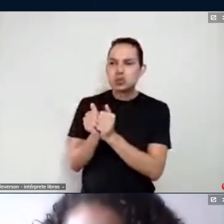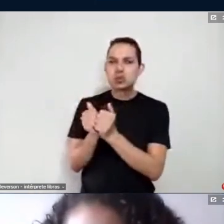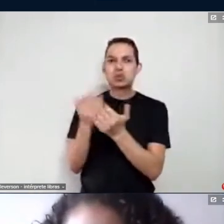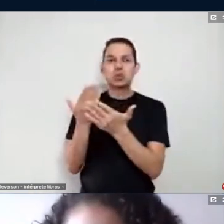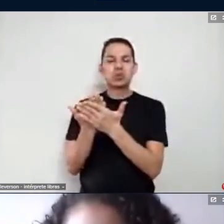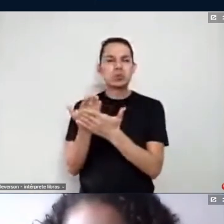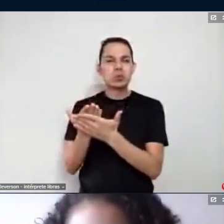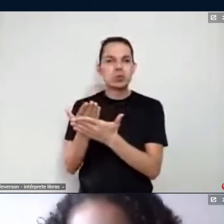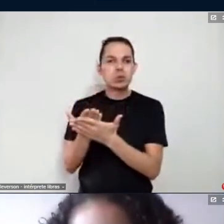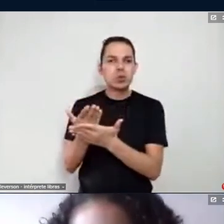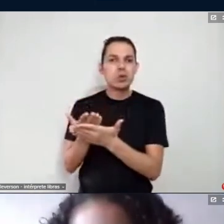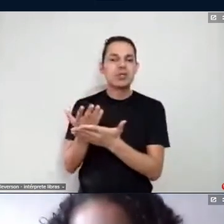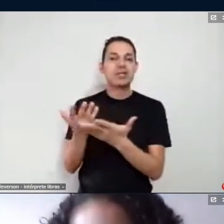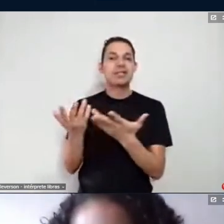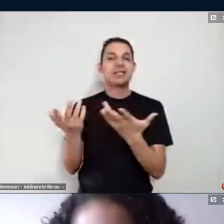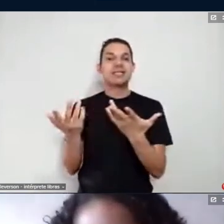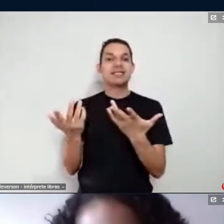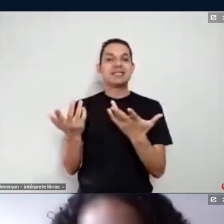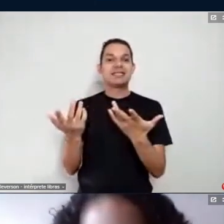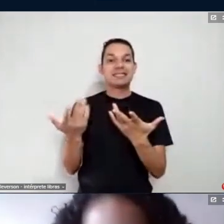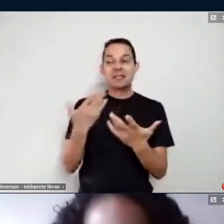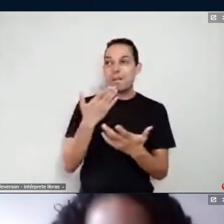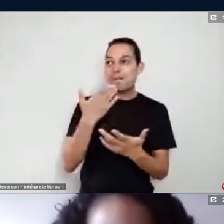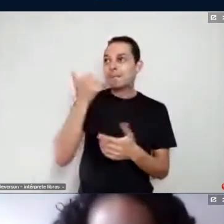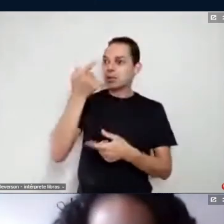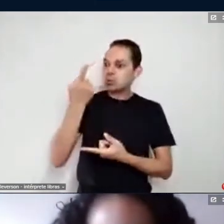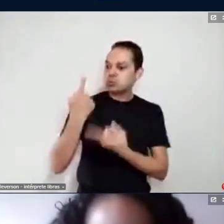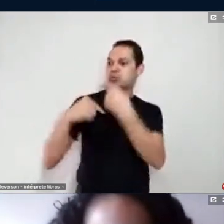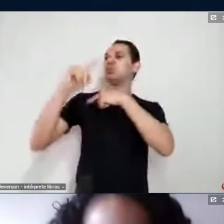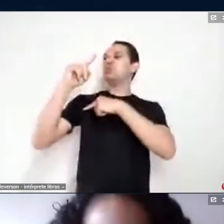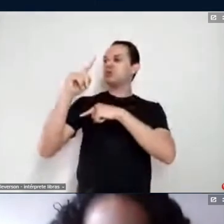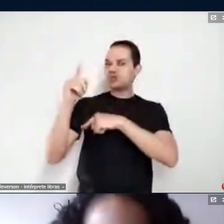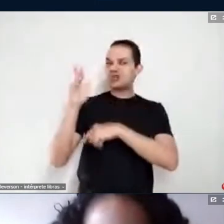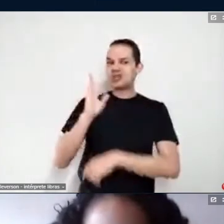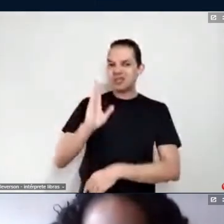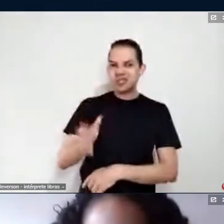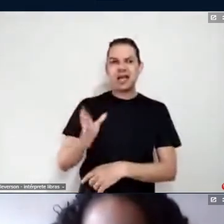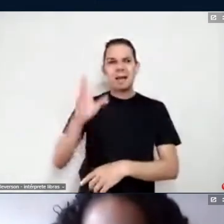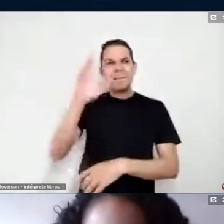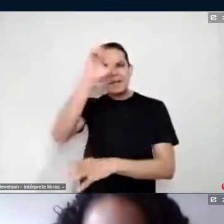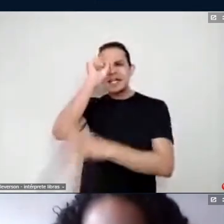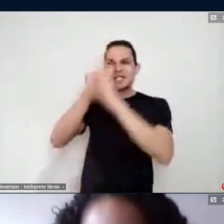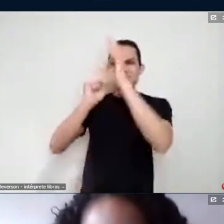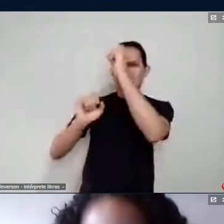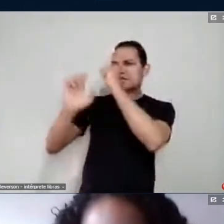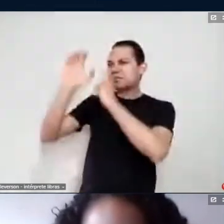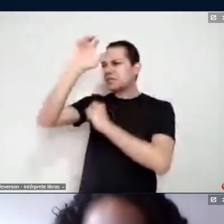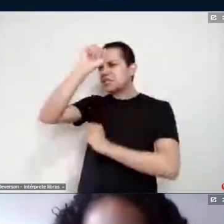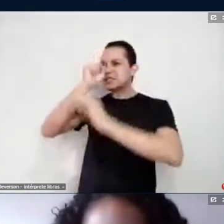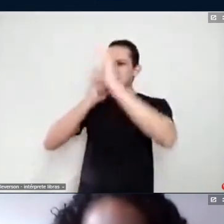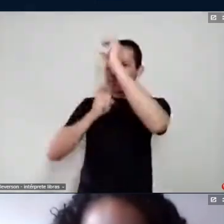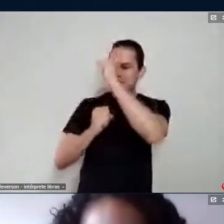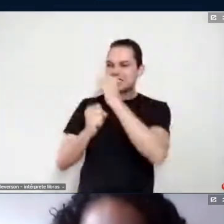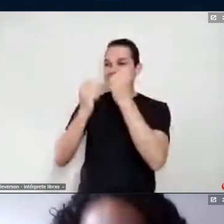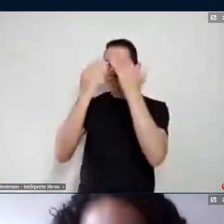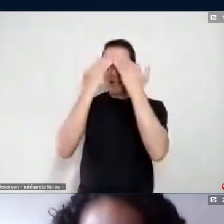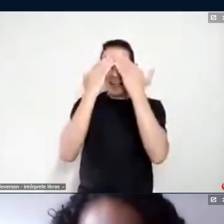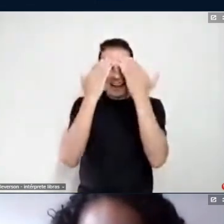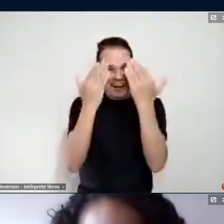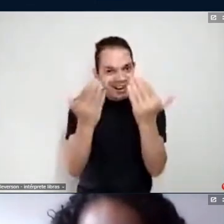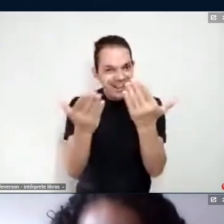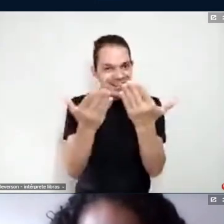o quanto que eu melhorei desde então. O quanto que eu aprendi desde então, mas eu quero agradecer muito